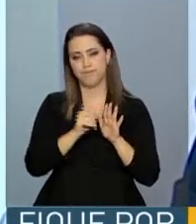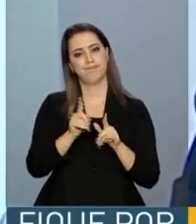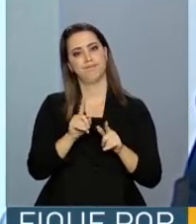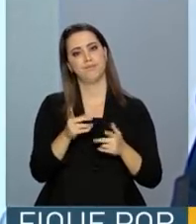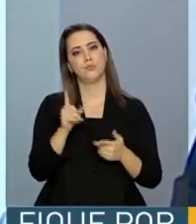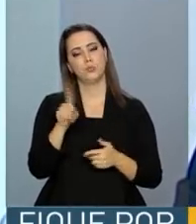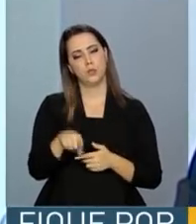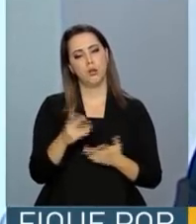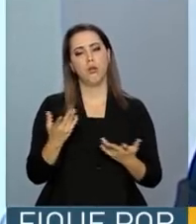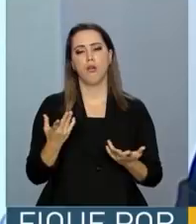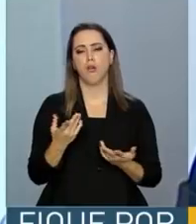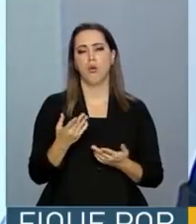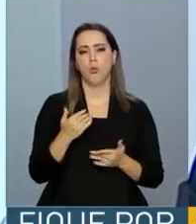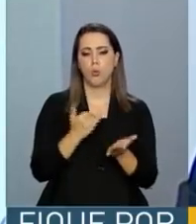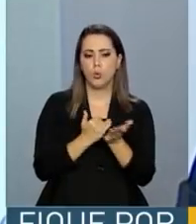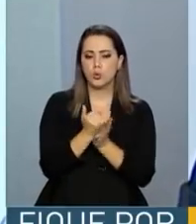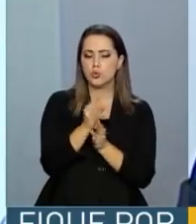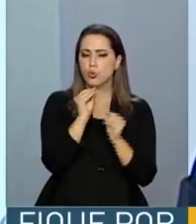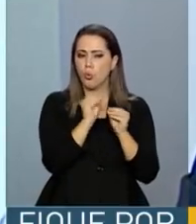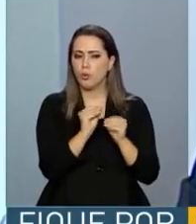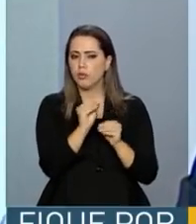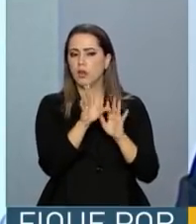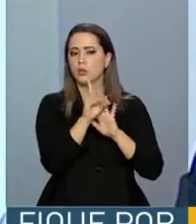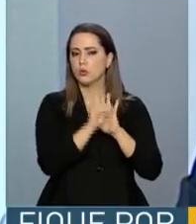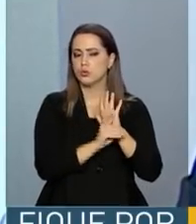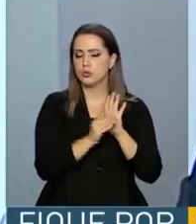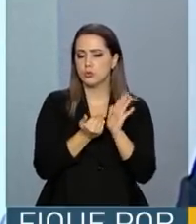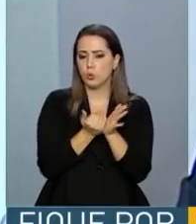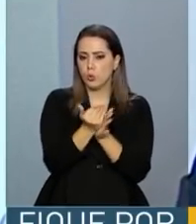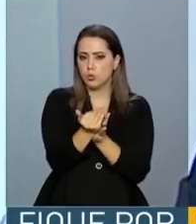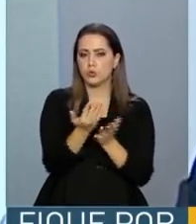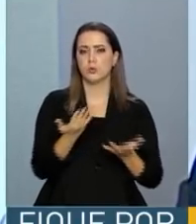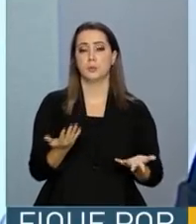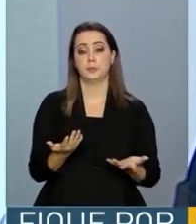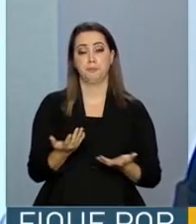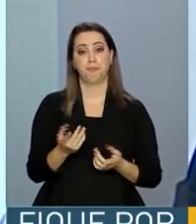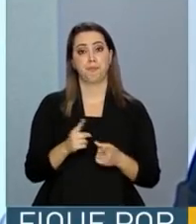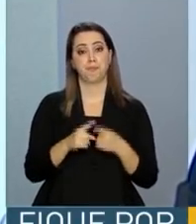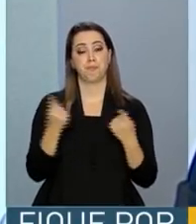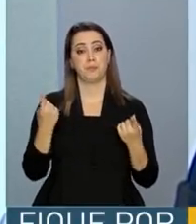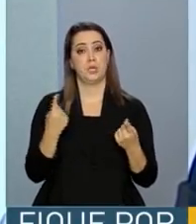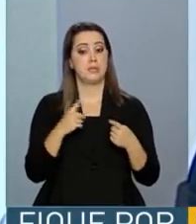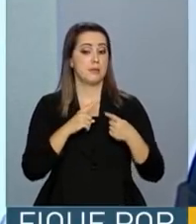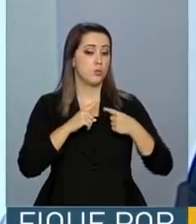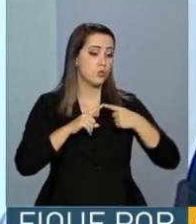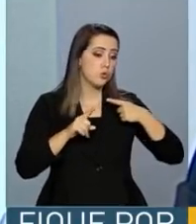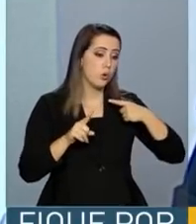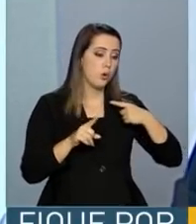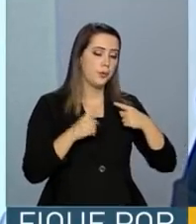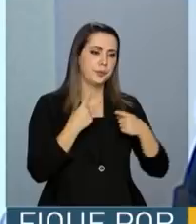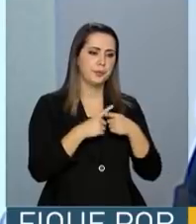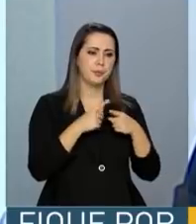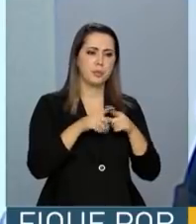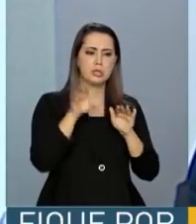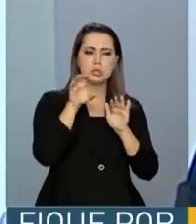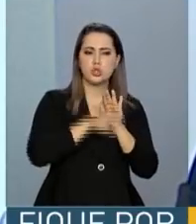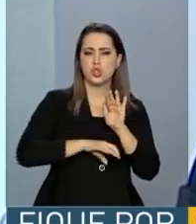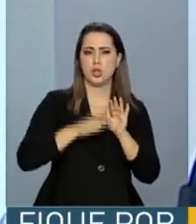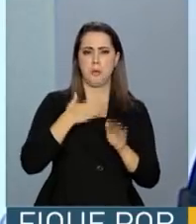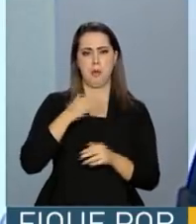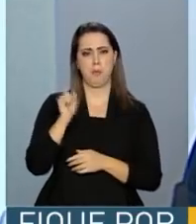existir e faz da preservação condicional do direito adquirido bom eu não eu voto isso porque vão tirar a minha